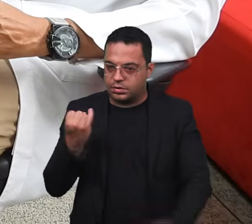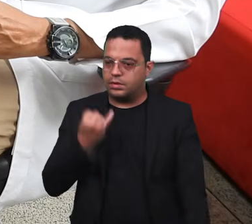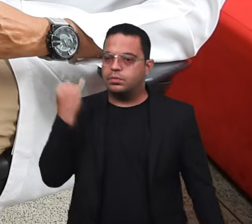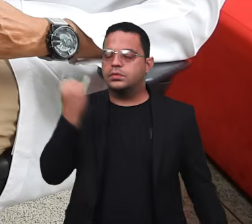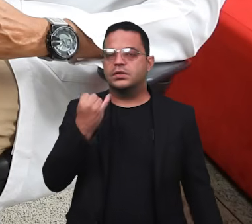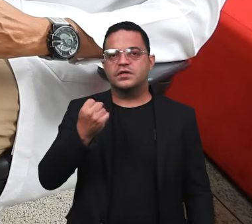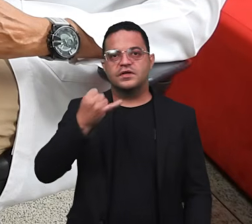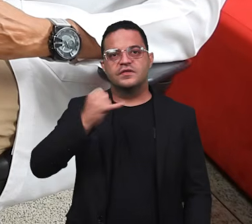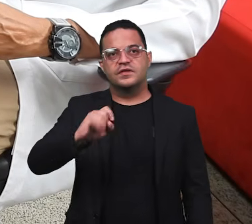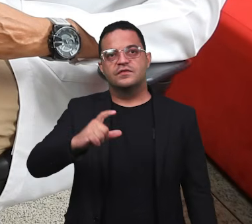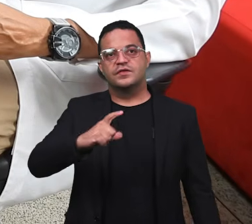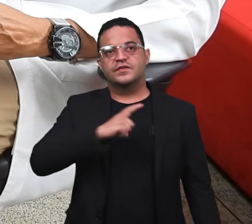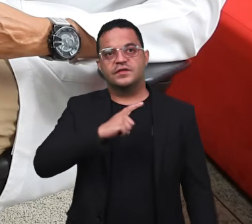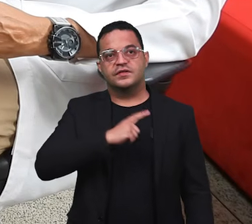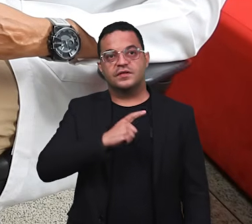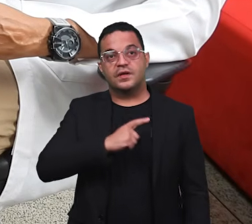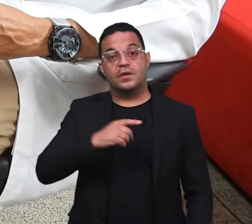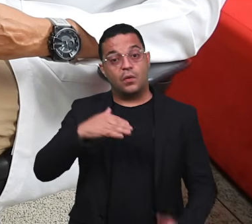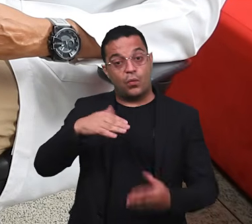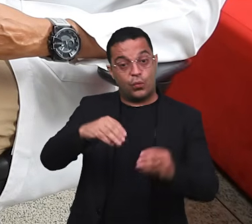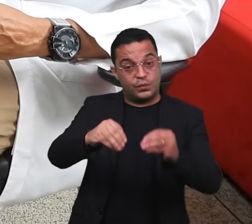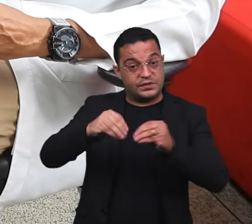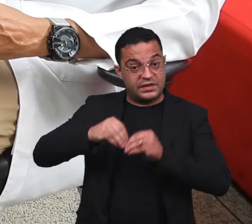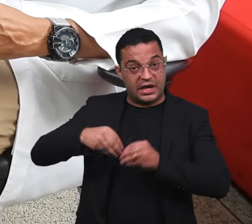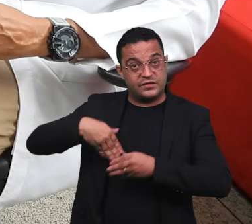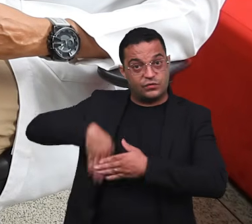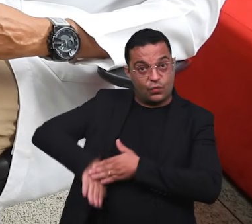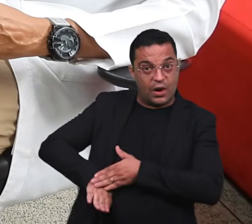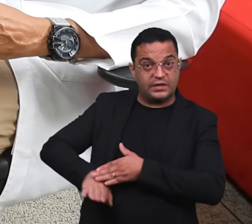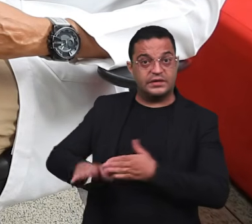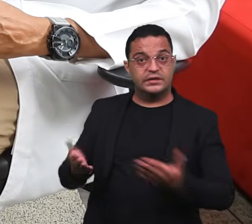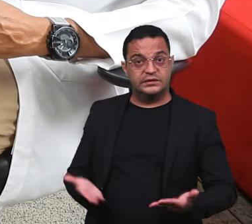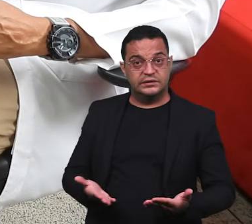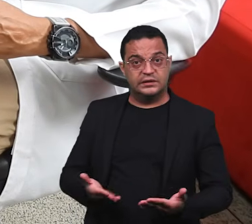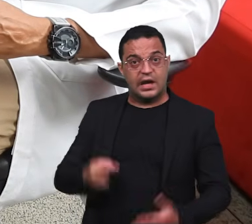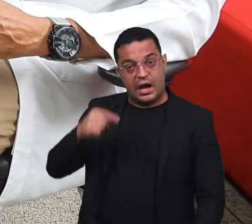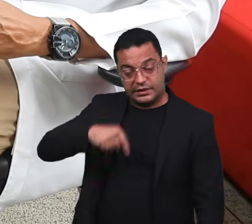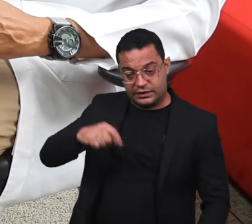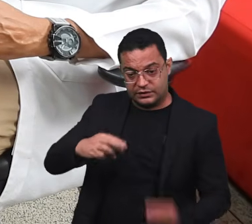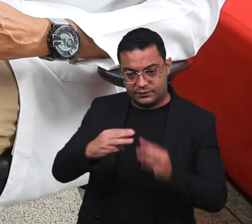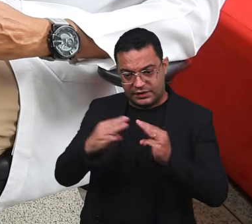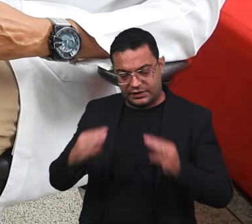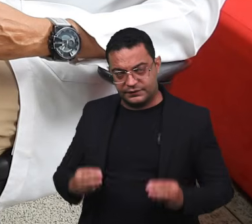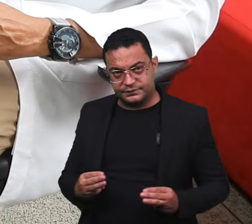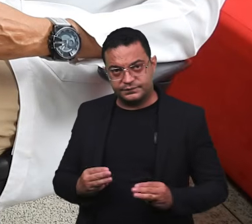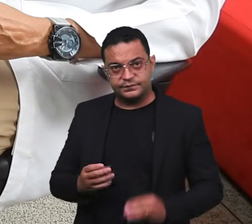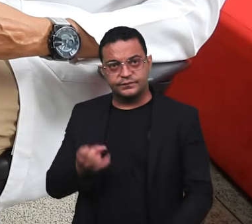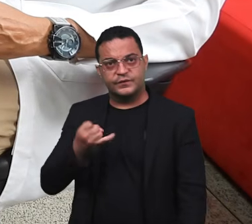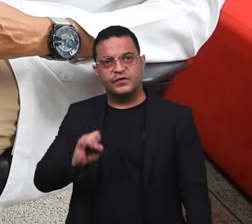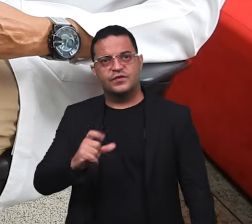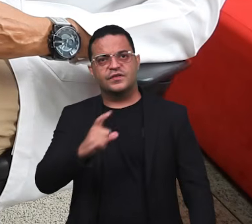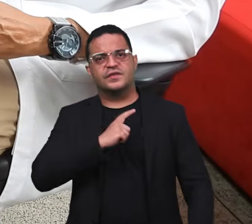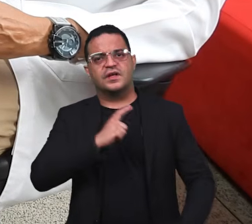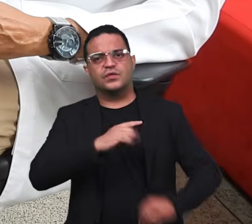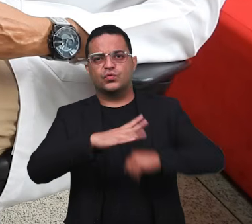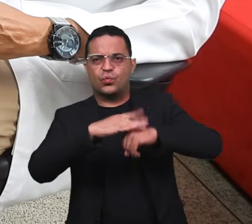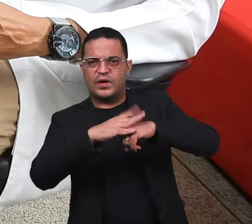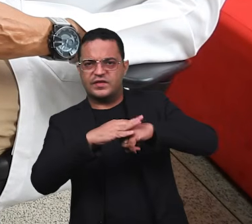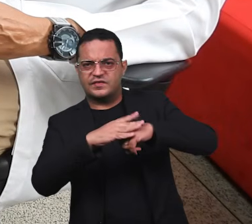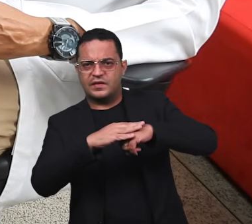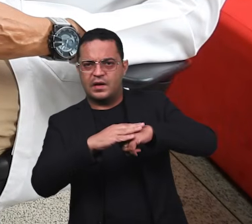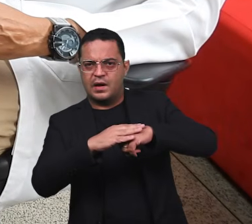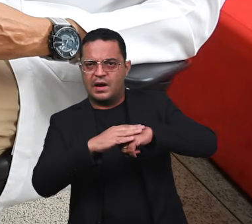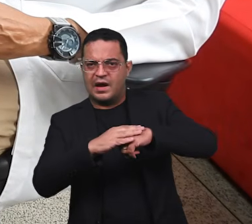medicações, né, e de zelar pela própria saúde. Assim como os irmãos que têm alguma doença crônica, tem